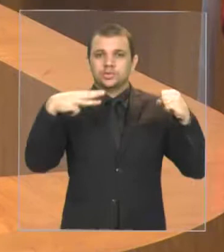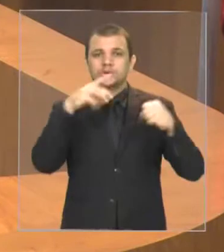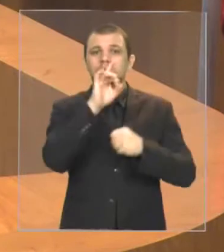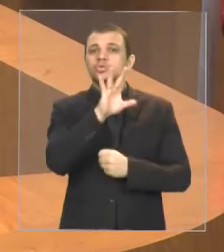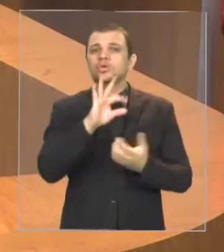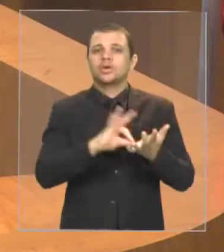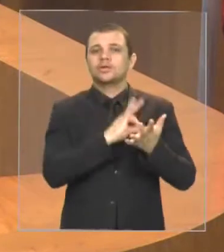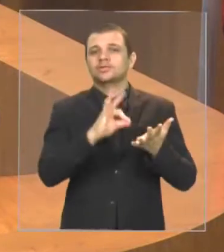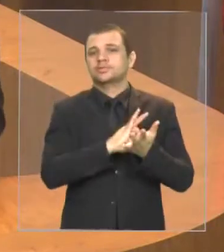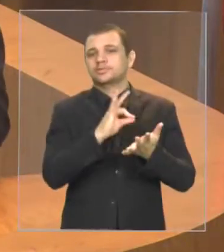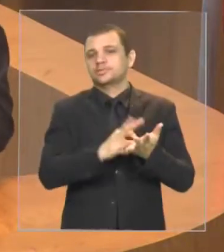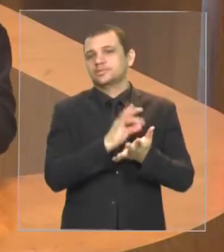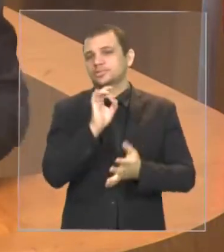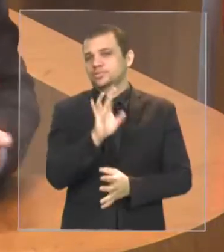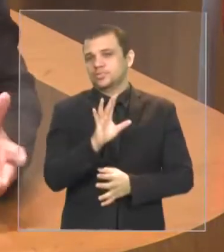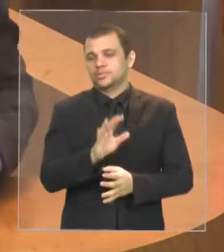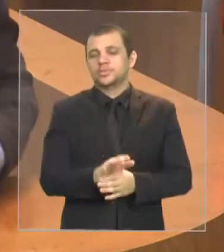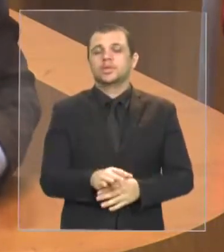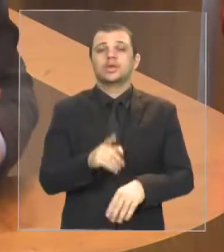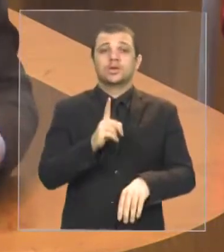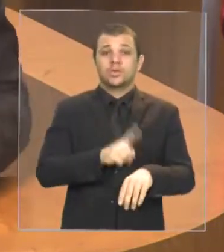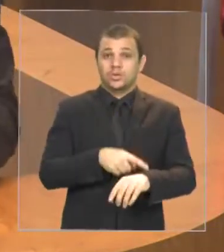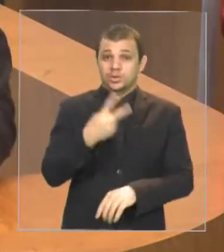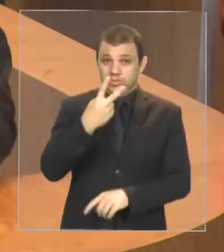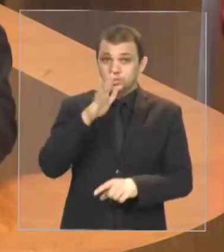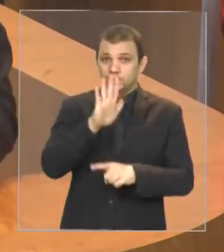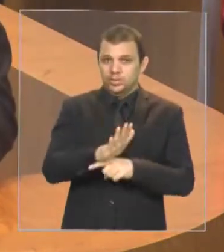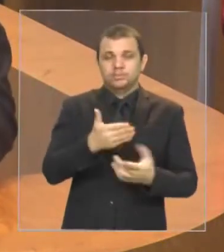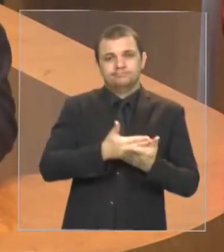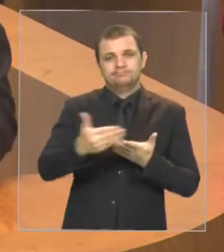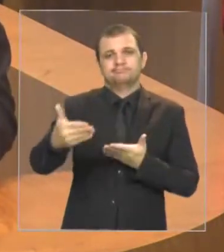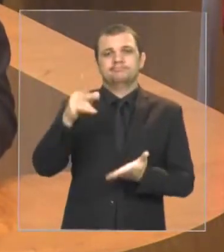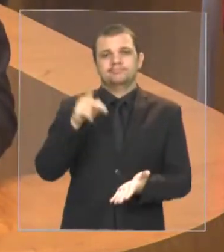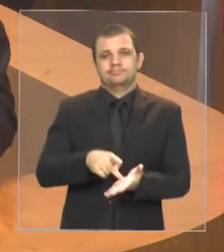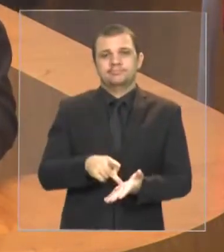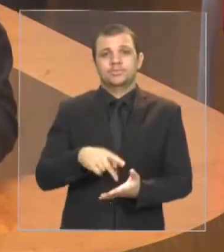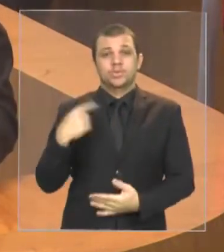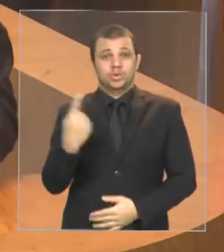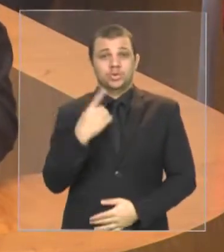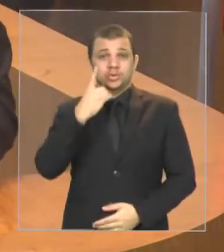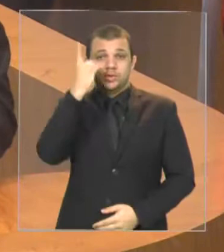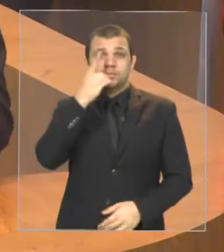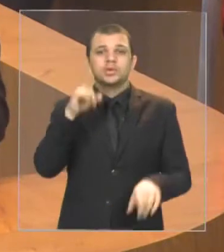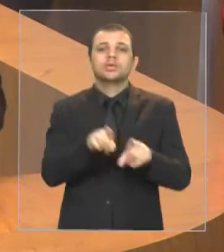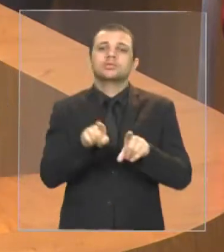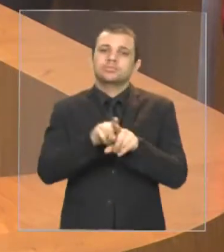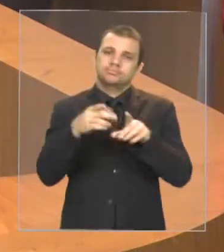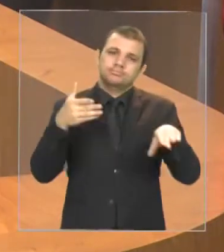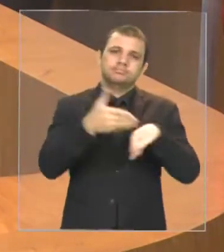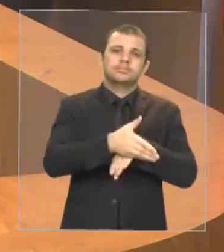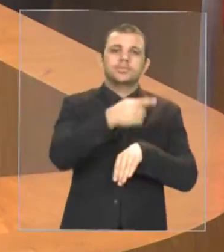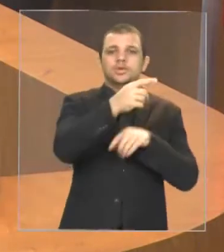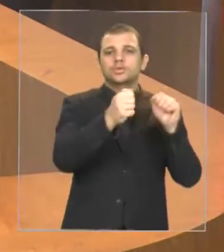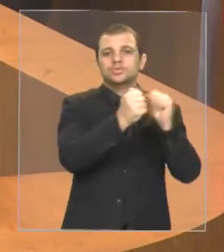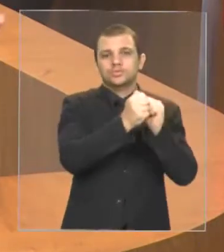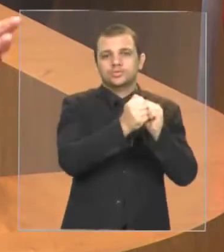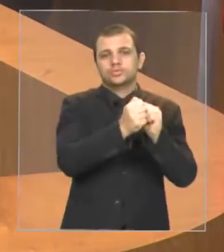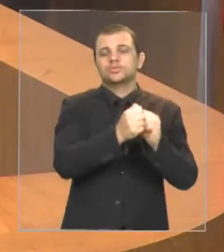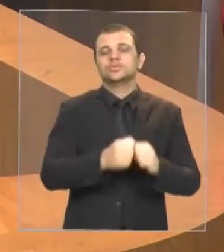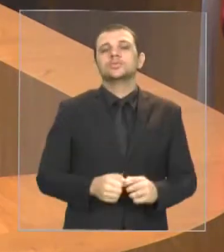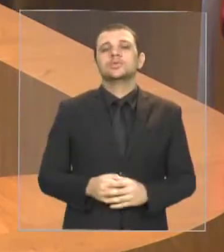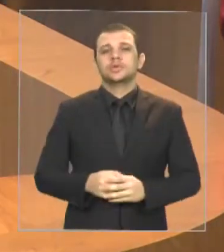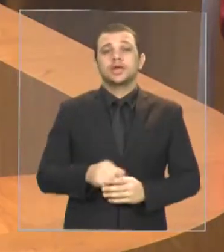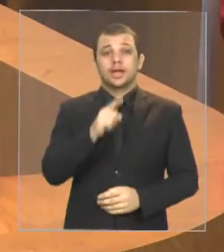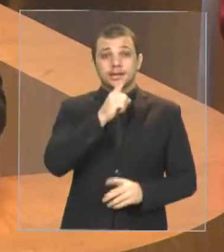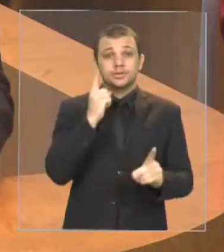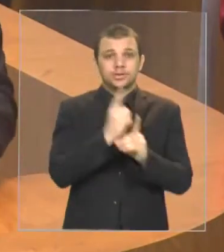14 horas e, com certeza, nós deputados estaremos lá também para prestigiá-los. Esse encontro vai ficar na história da